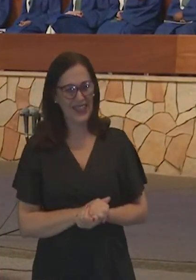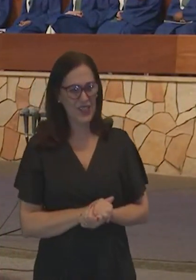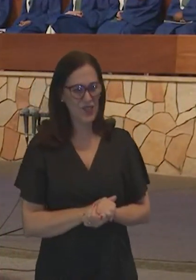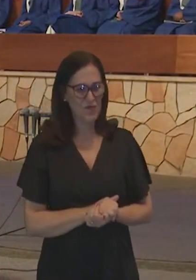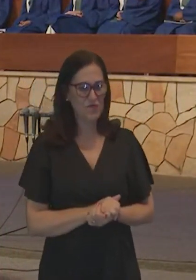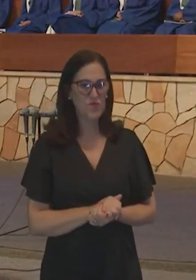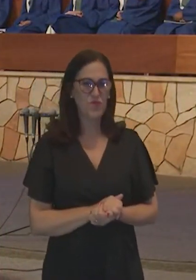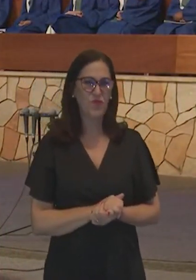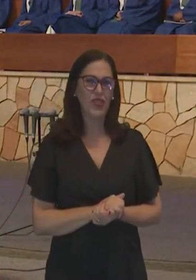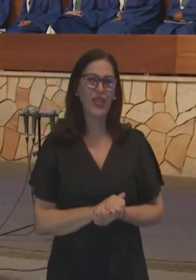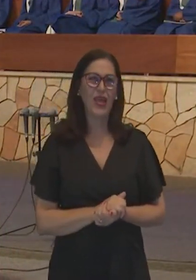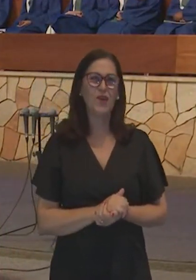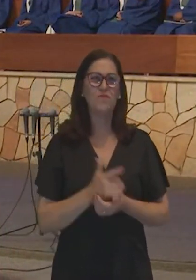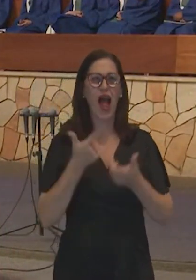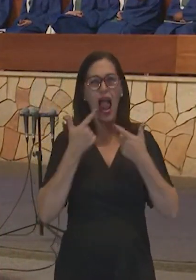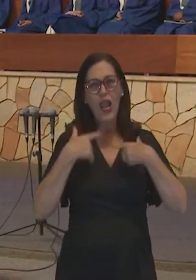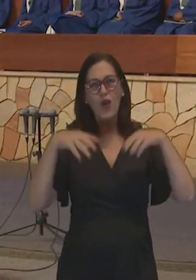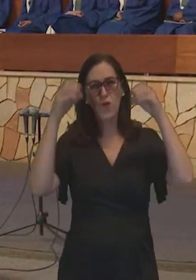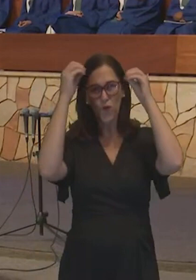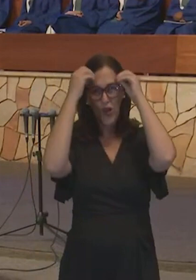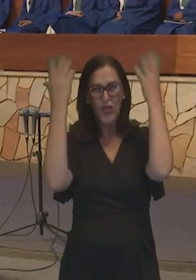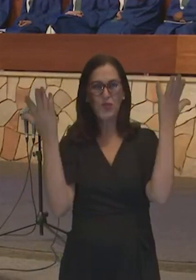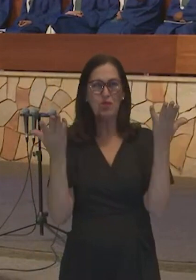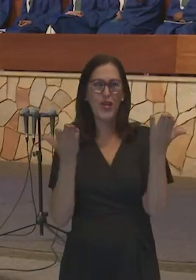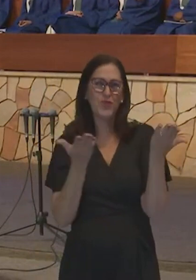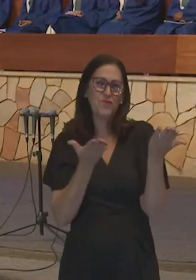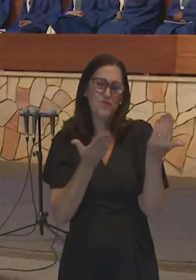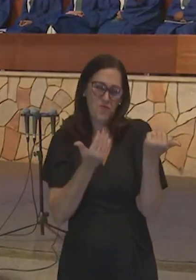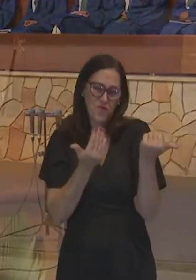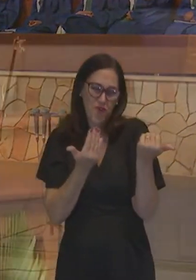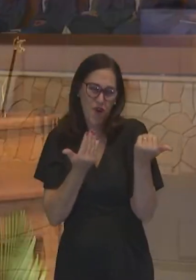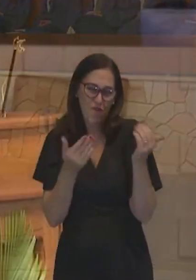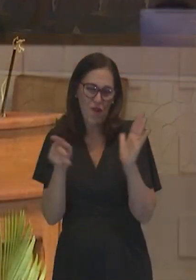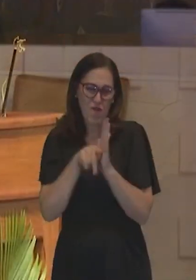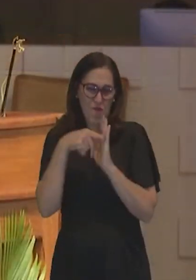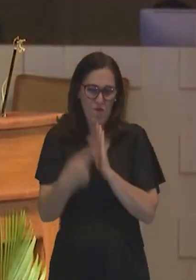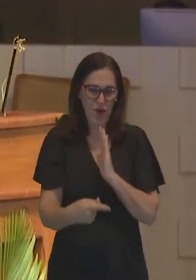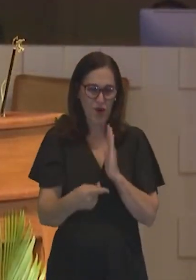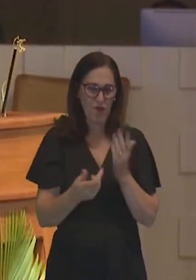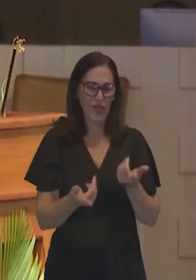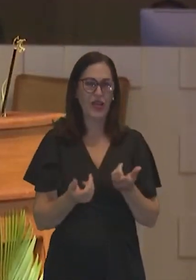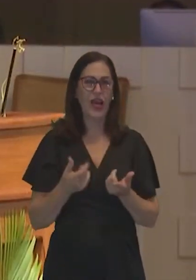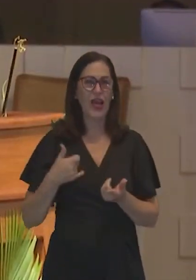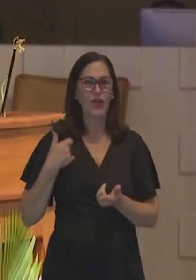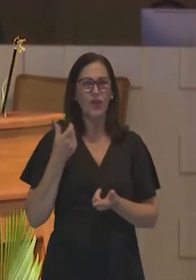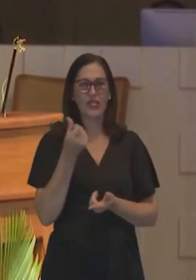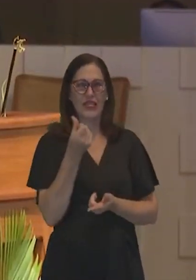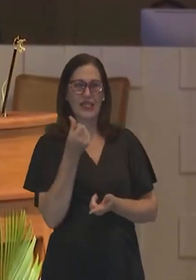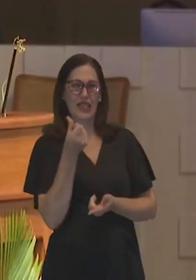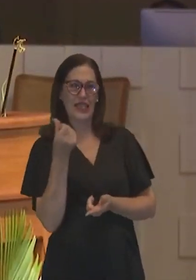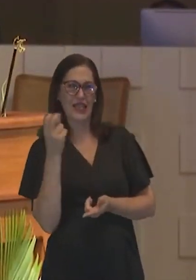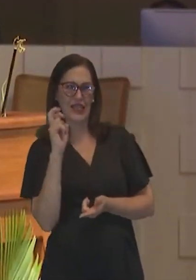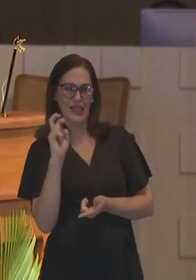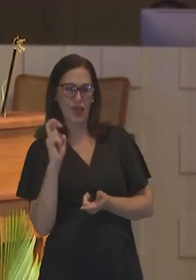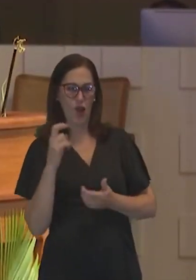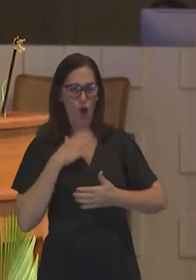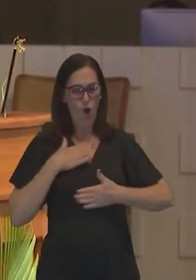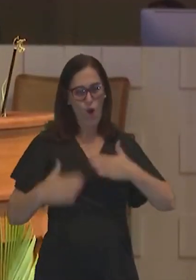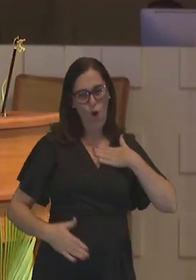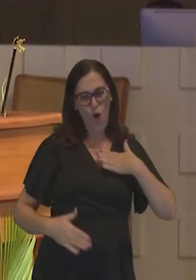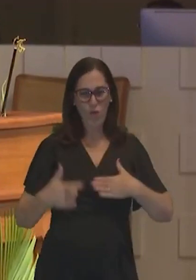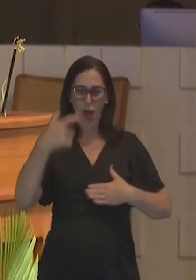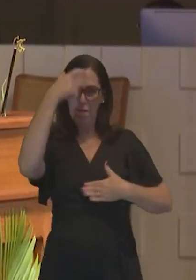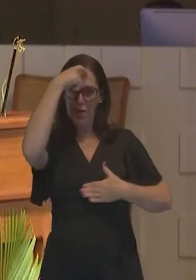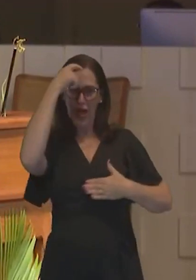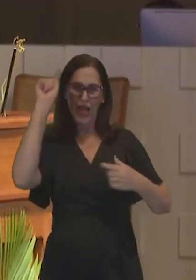permitam uma linguagem mais coloquial aqui para a nossa juventude. Eu tenho 65, mas o corpinho e a mente ainda é